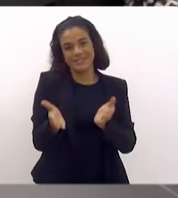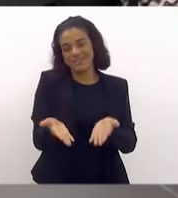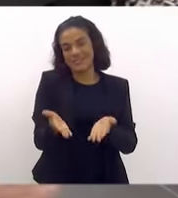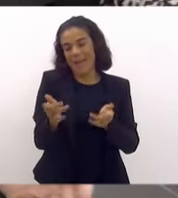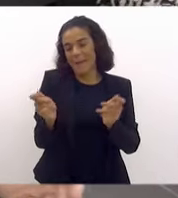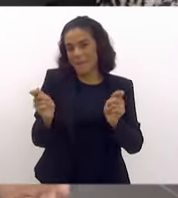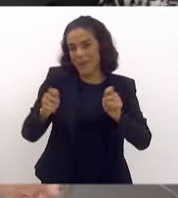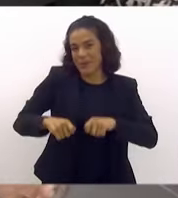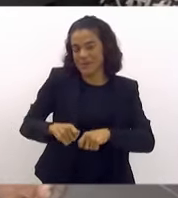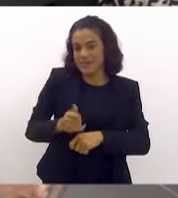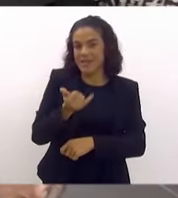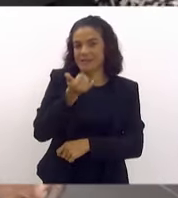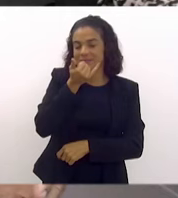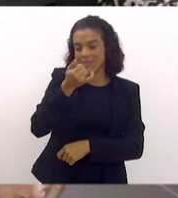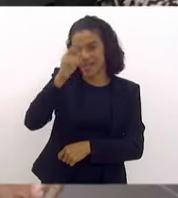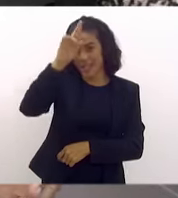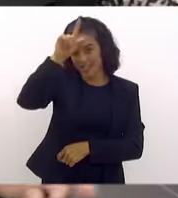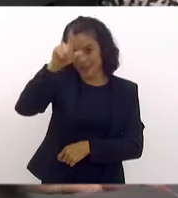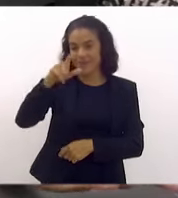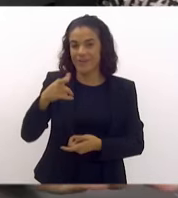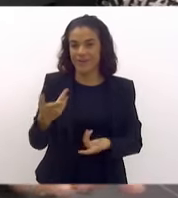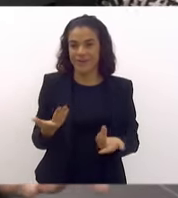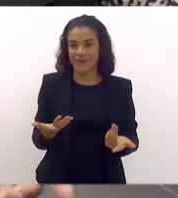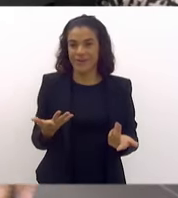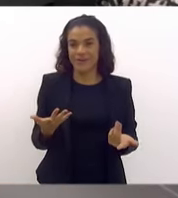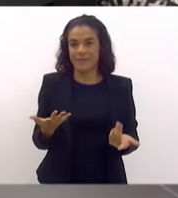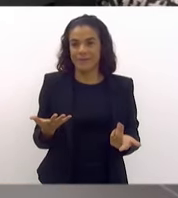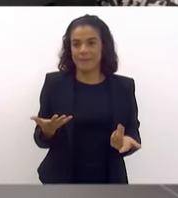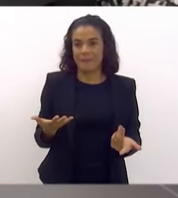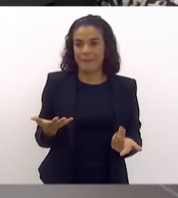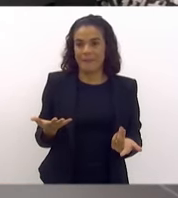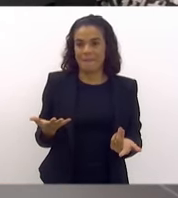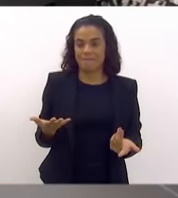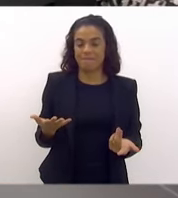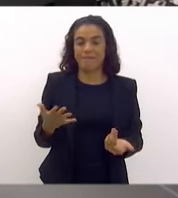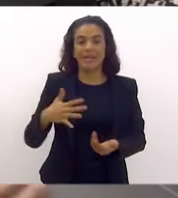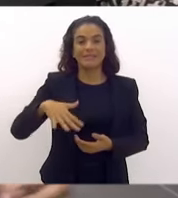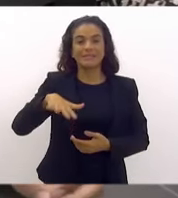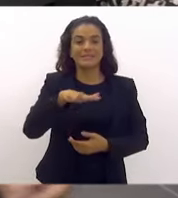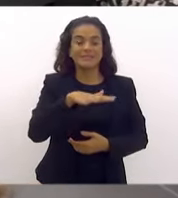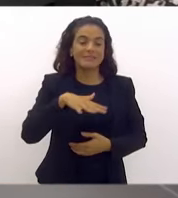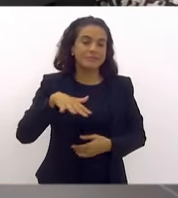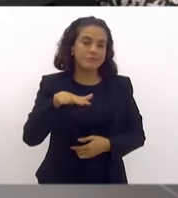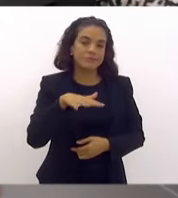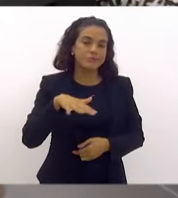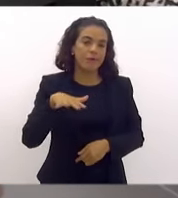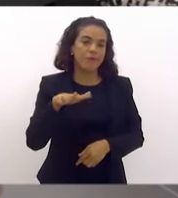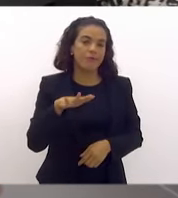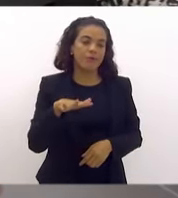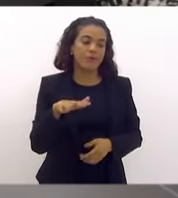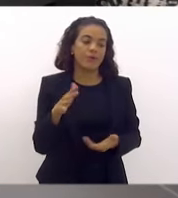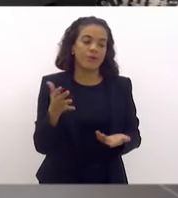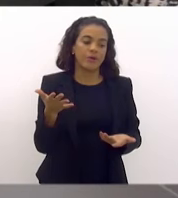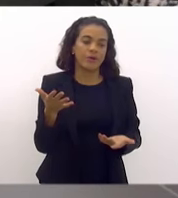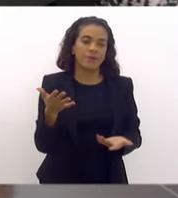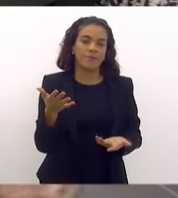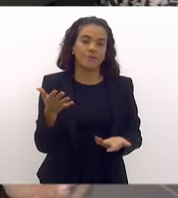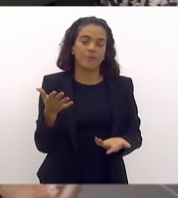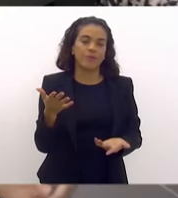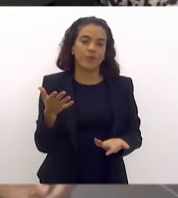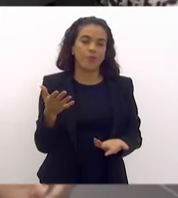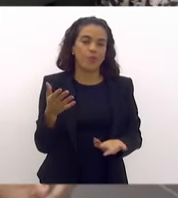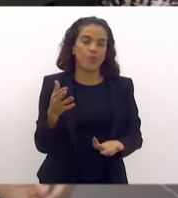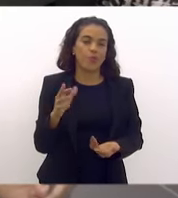possibilidade de equívoco né ou seja eh essa questão então não não passou ao ao